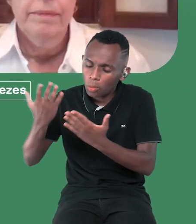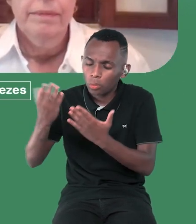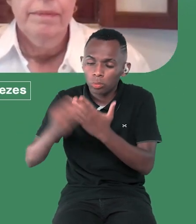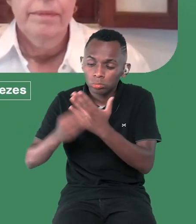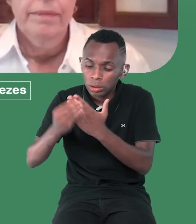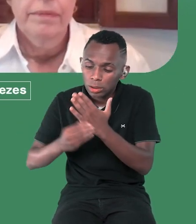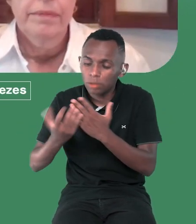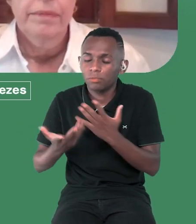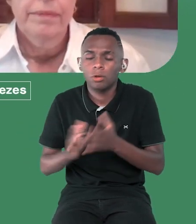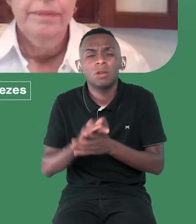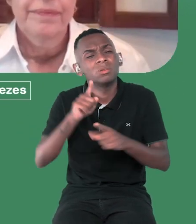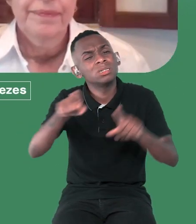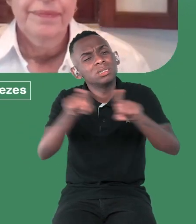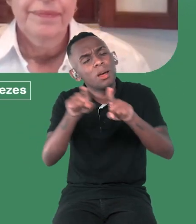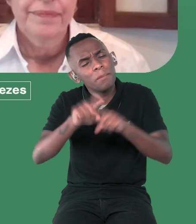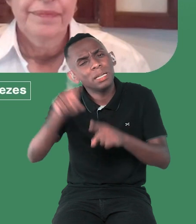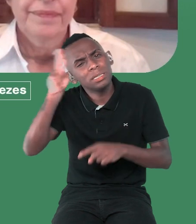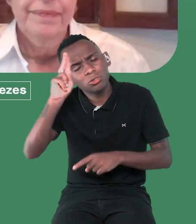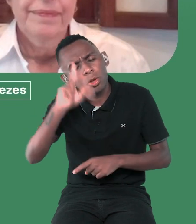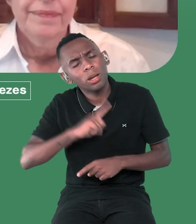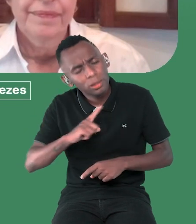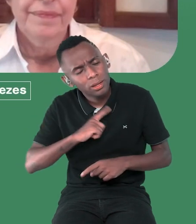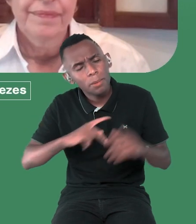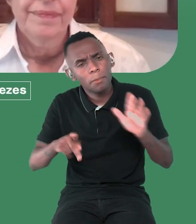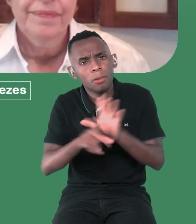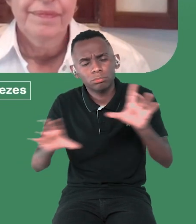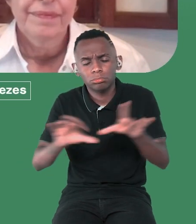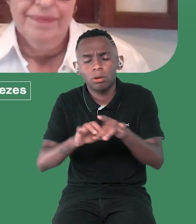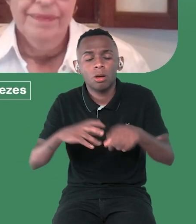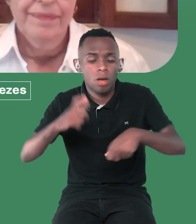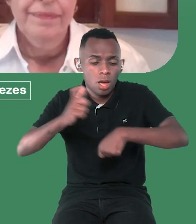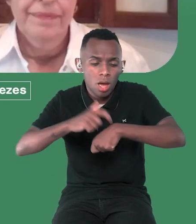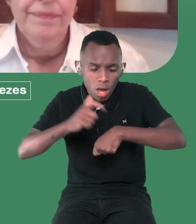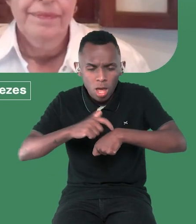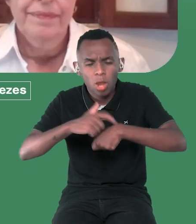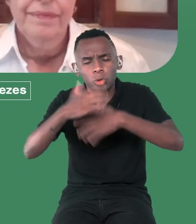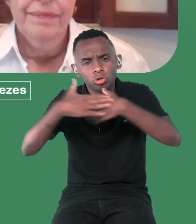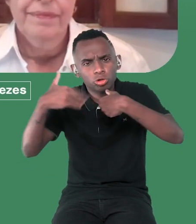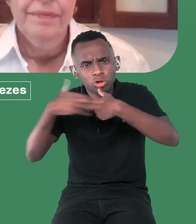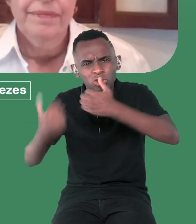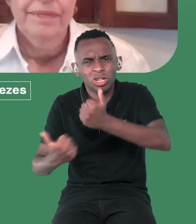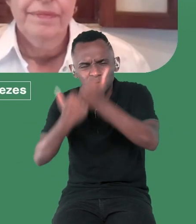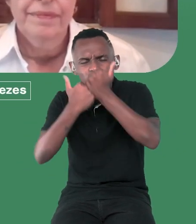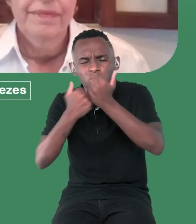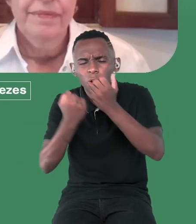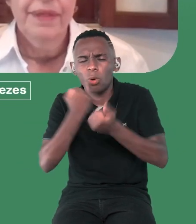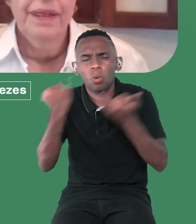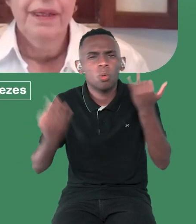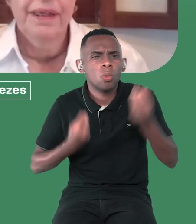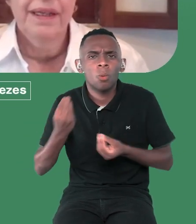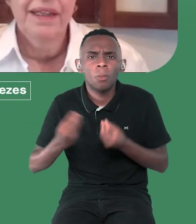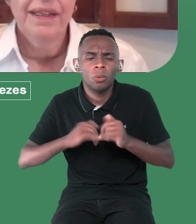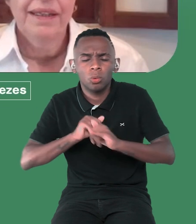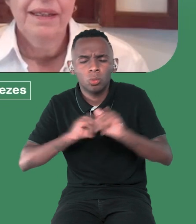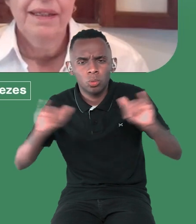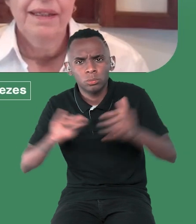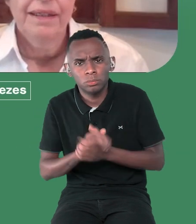comigo que você também tem uma história com o relógio, né? Uma história afetiva, isso contribuiu de alguma forma? Conta um pouquinho para a gente. Uhum.